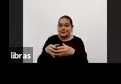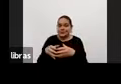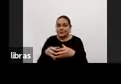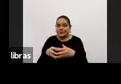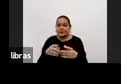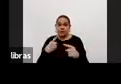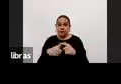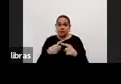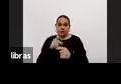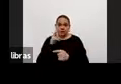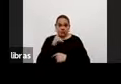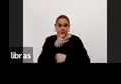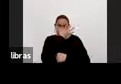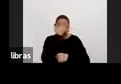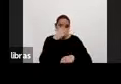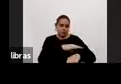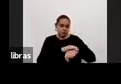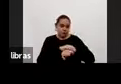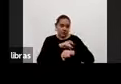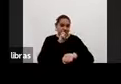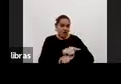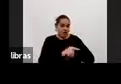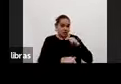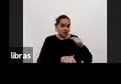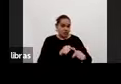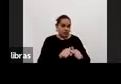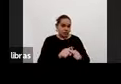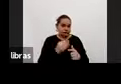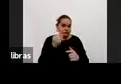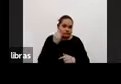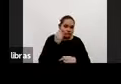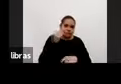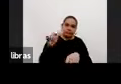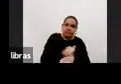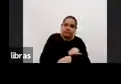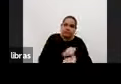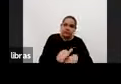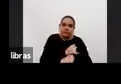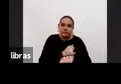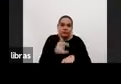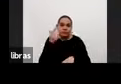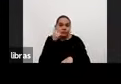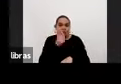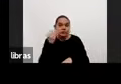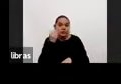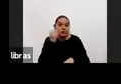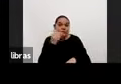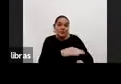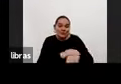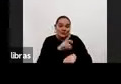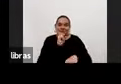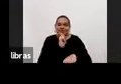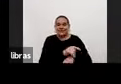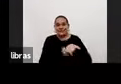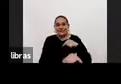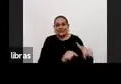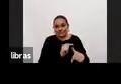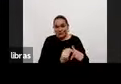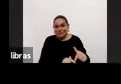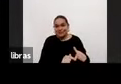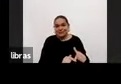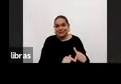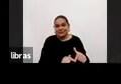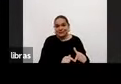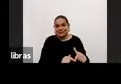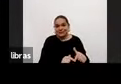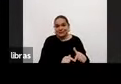de quem está empregado no setor formal da economia, a base prioritária do